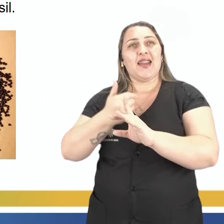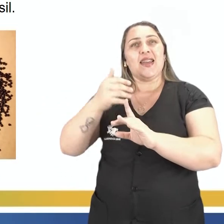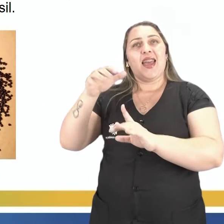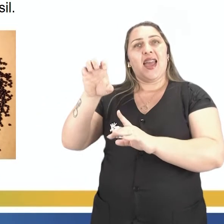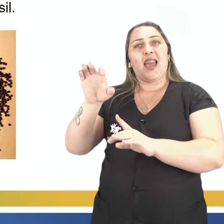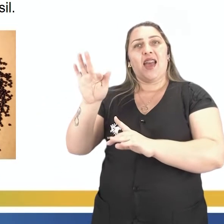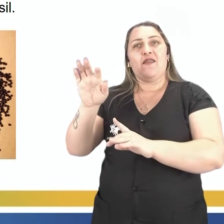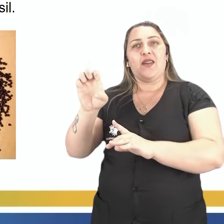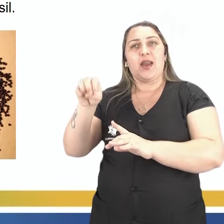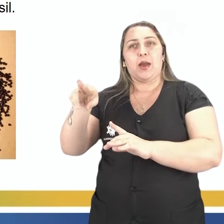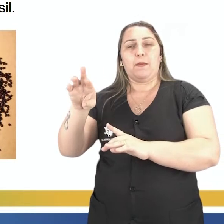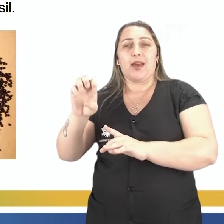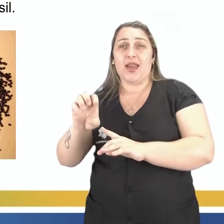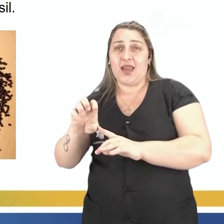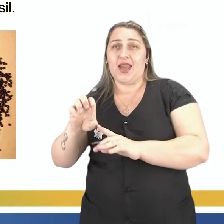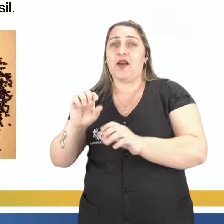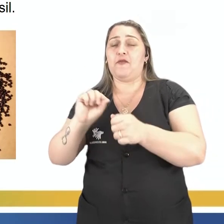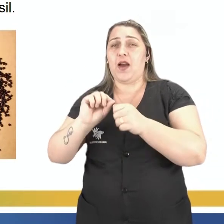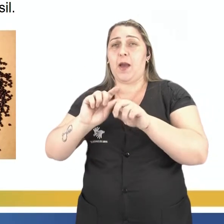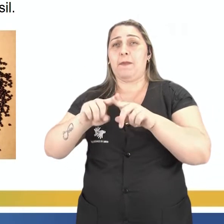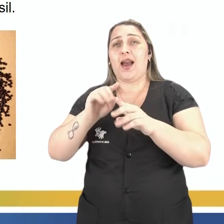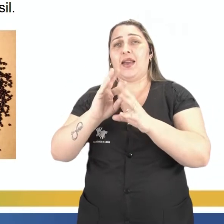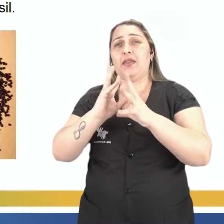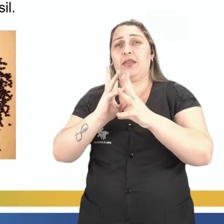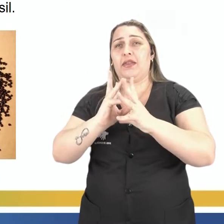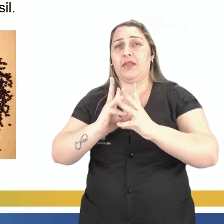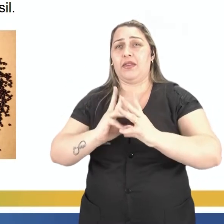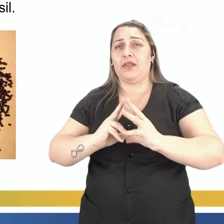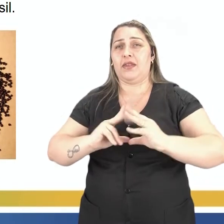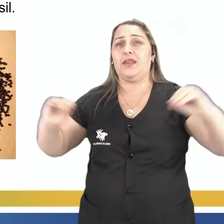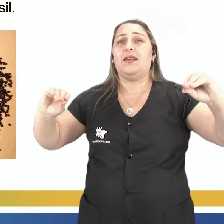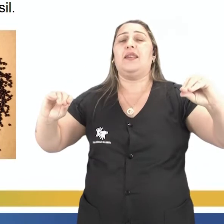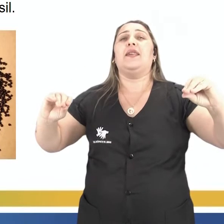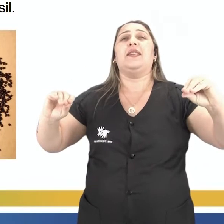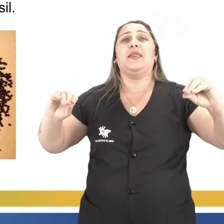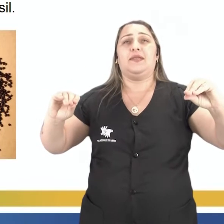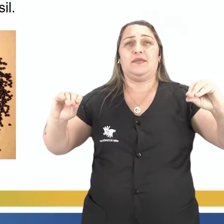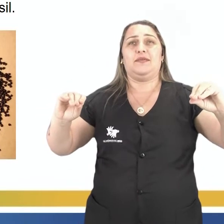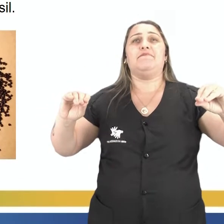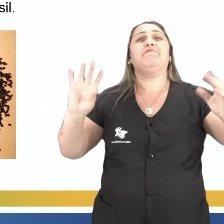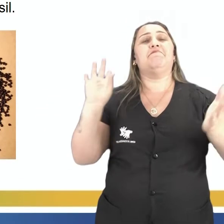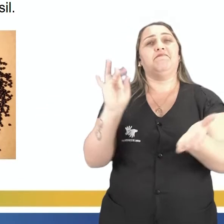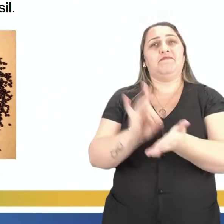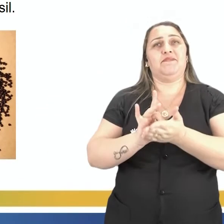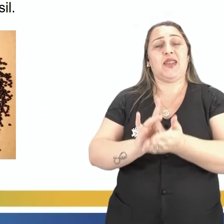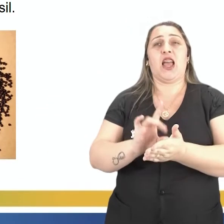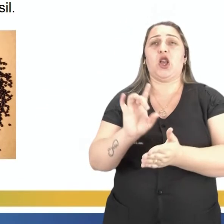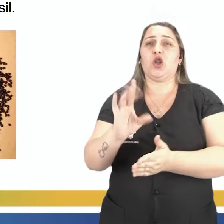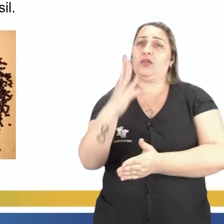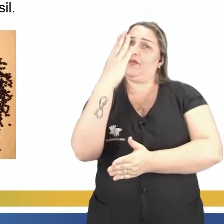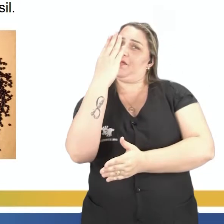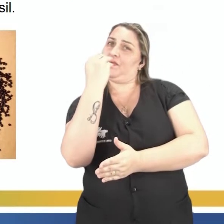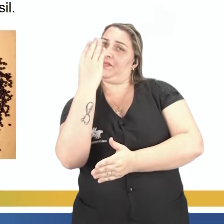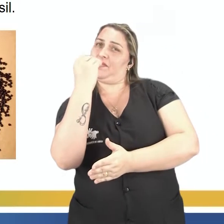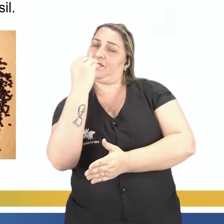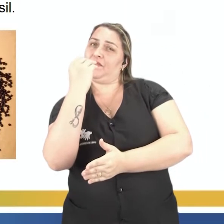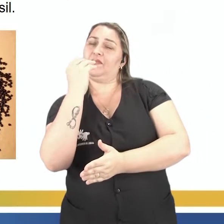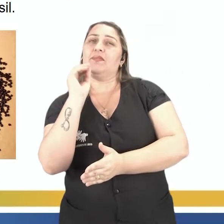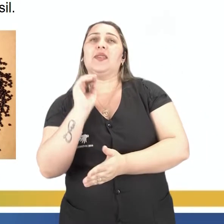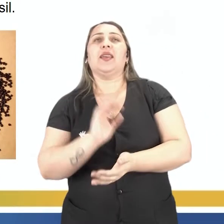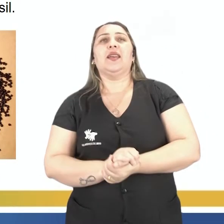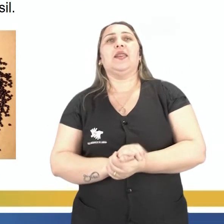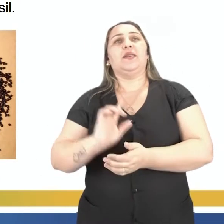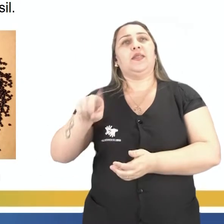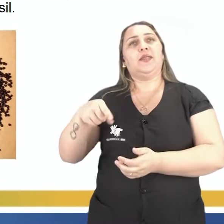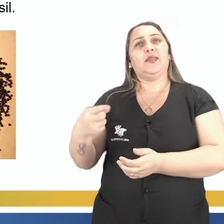gente faz, mas que não dura muito tempo, tá certo? Neste caso, está eternizada através da fotografia. Ao lado, nós